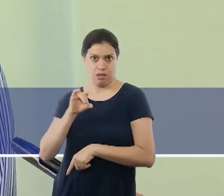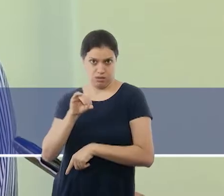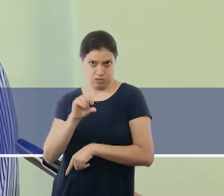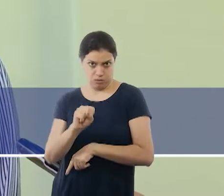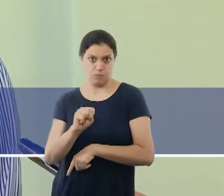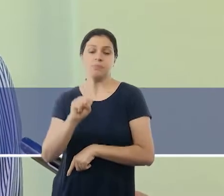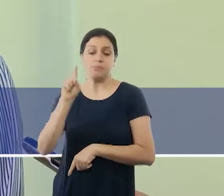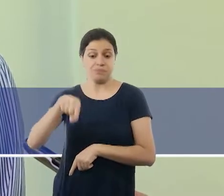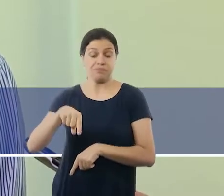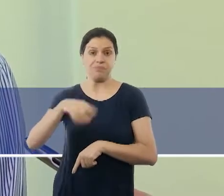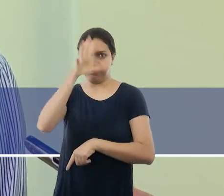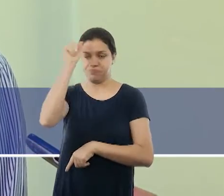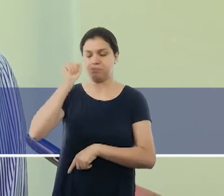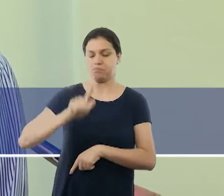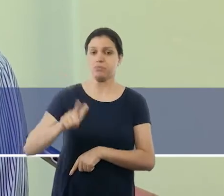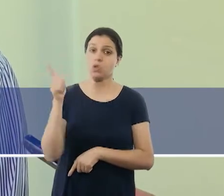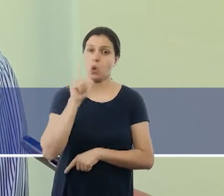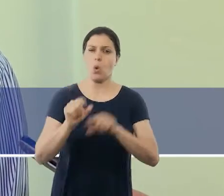do Sul,